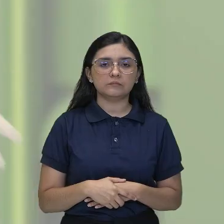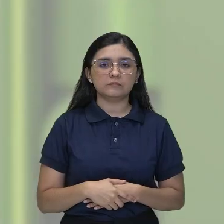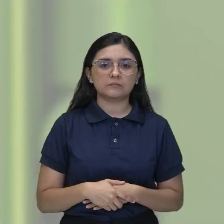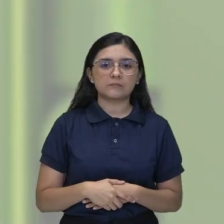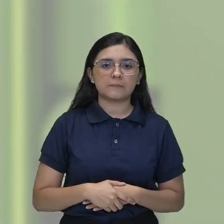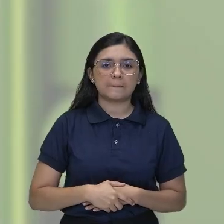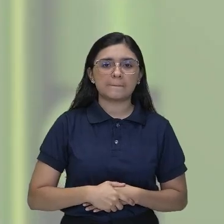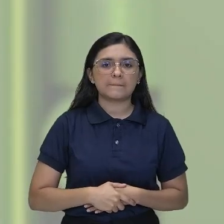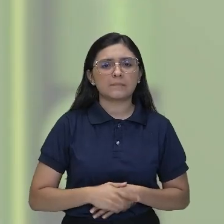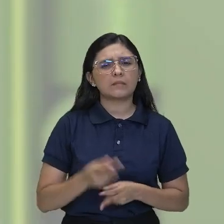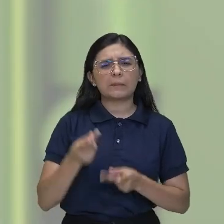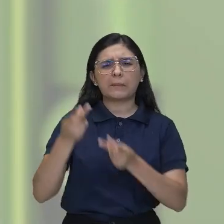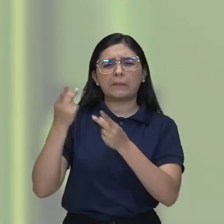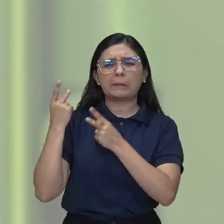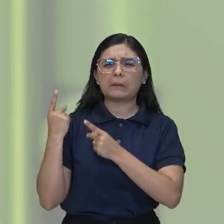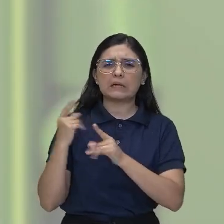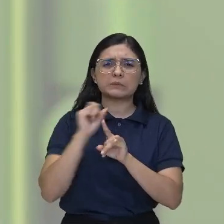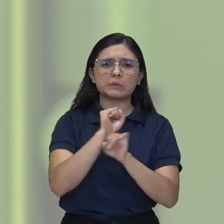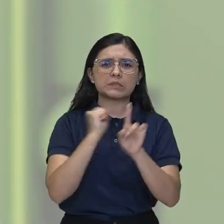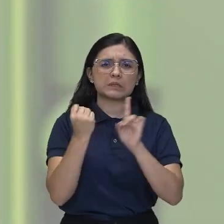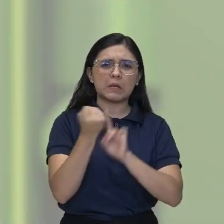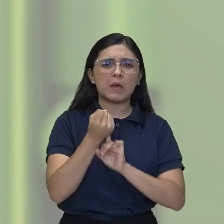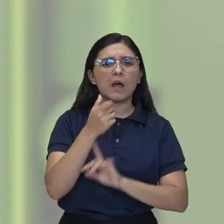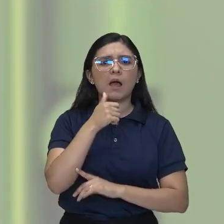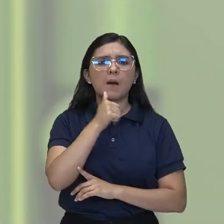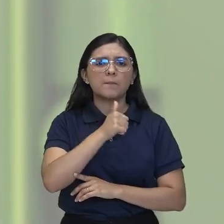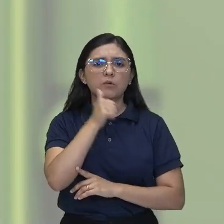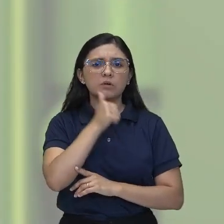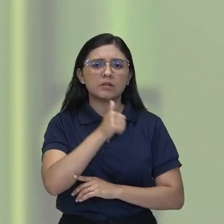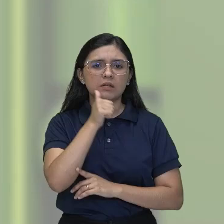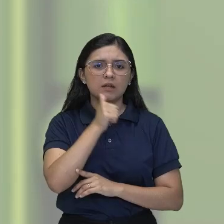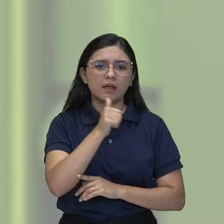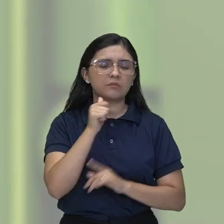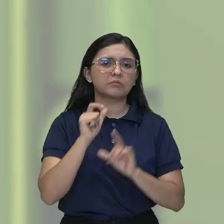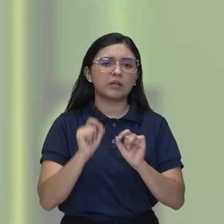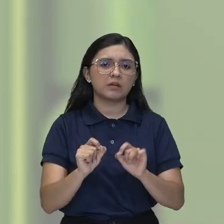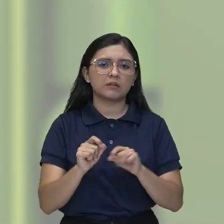muito tempo na sociedade, as mulheres elas ficavam,